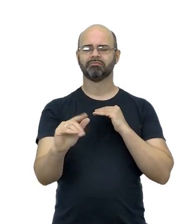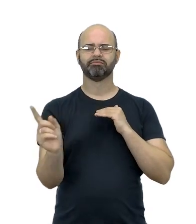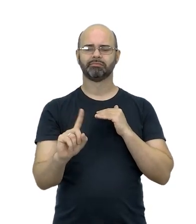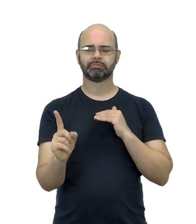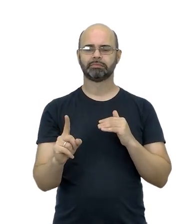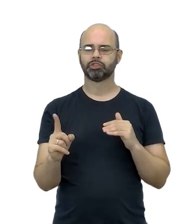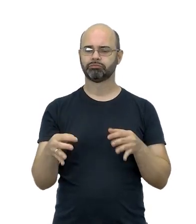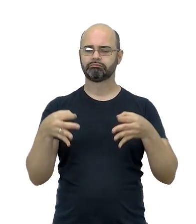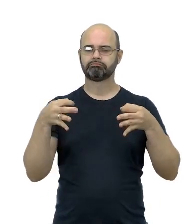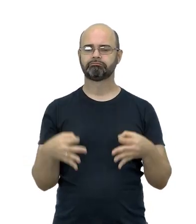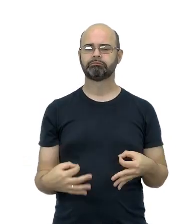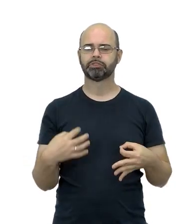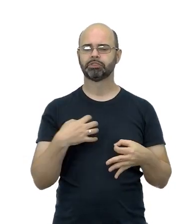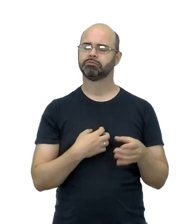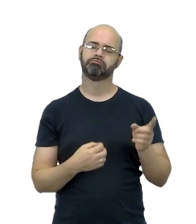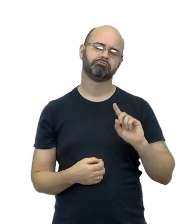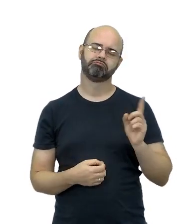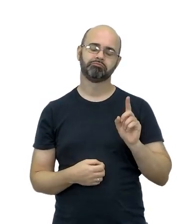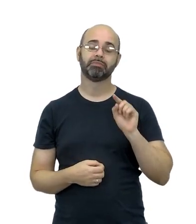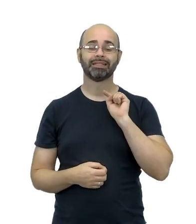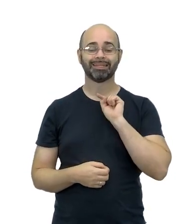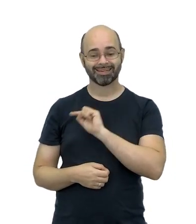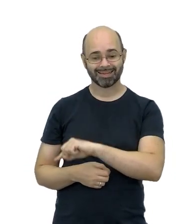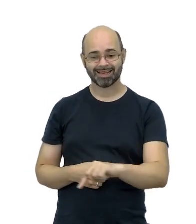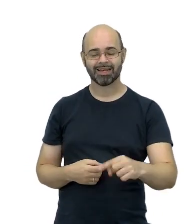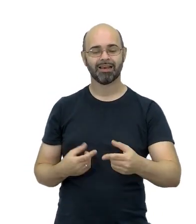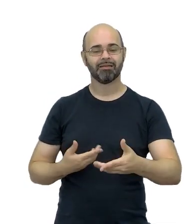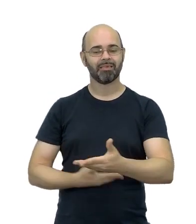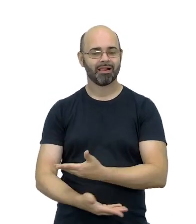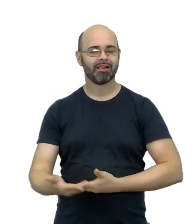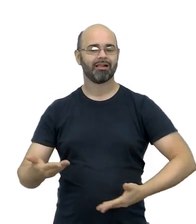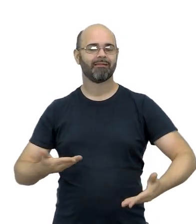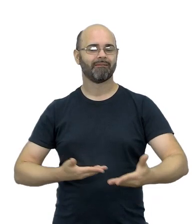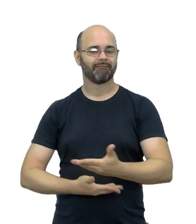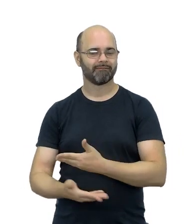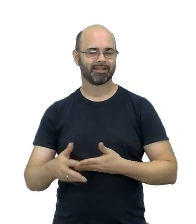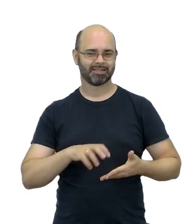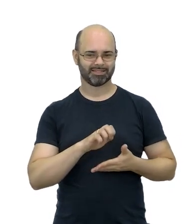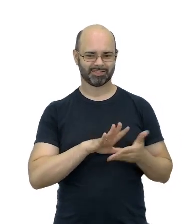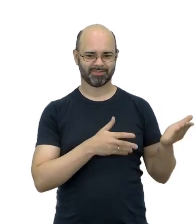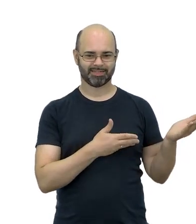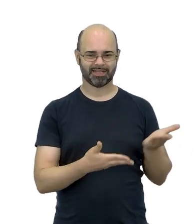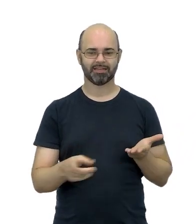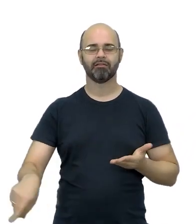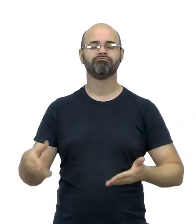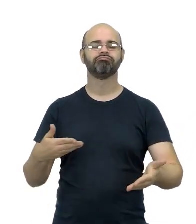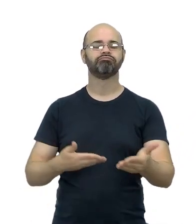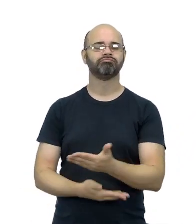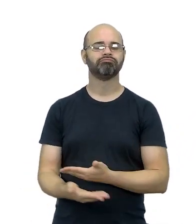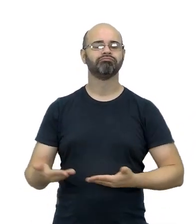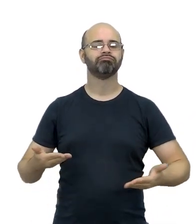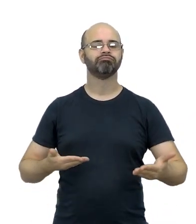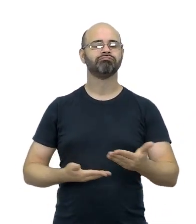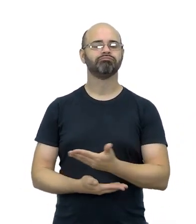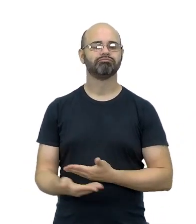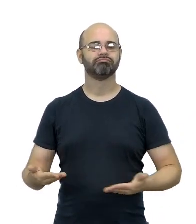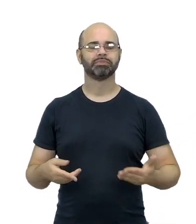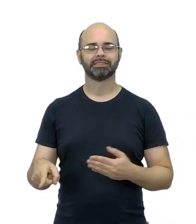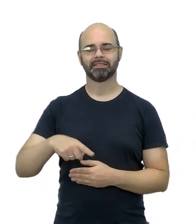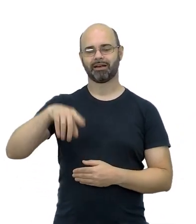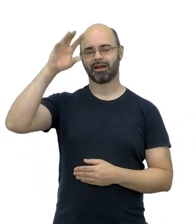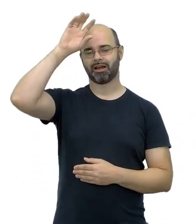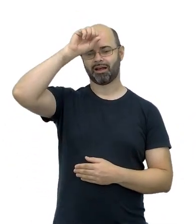certinha, uma coisa cadenciada, mas a gente percebe que o próprio movimento da atividade traz esse desencadeamento de